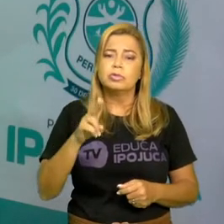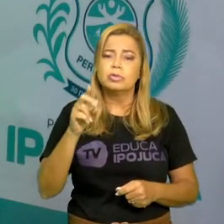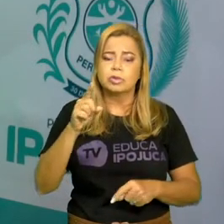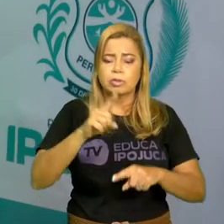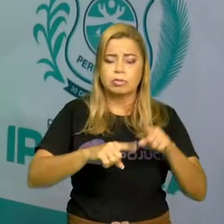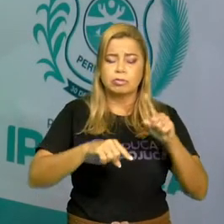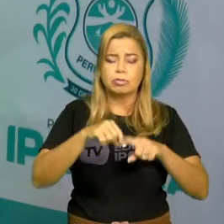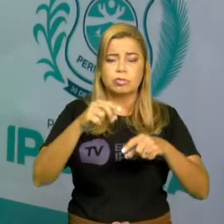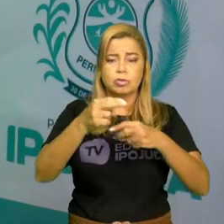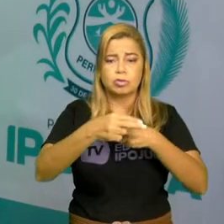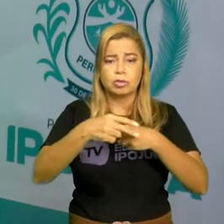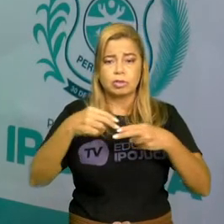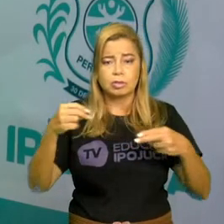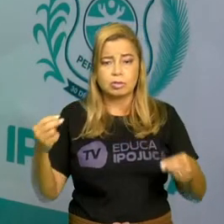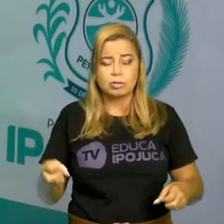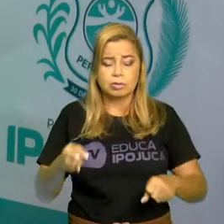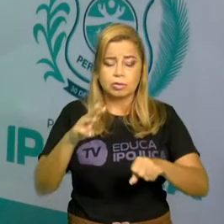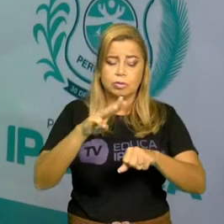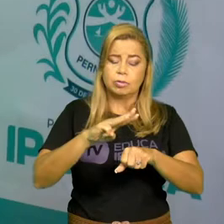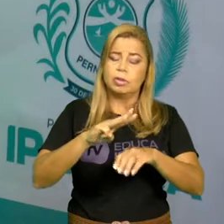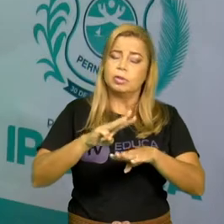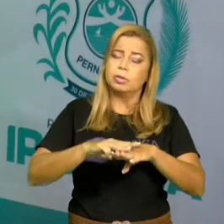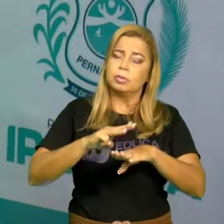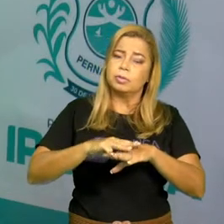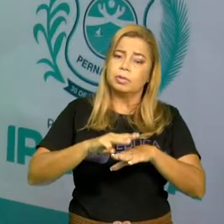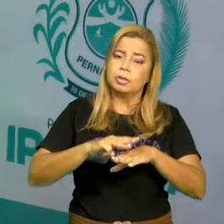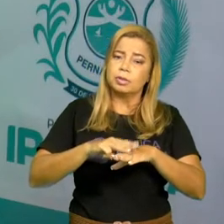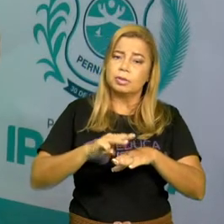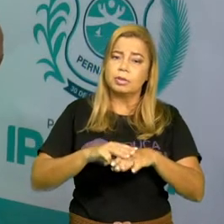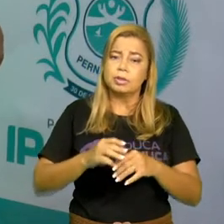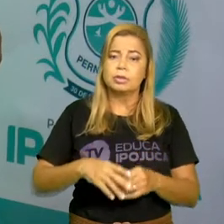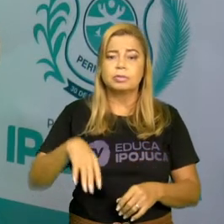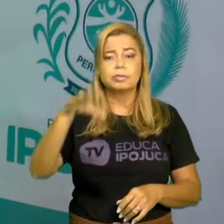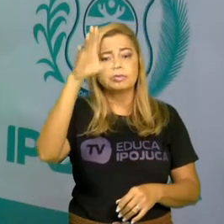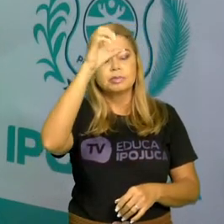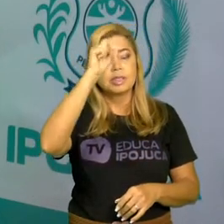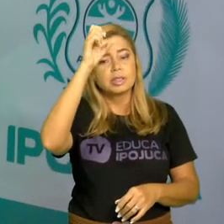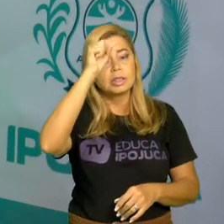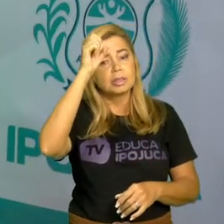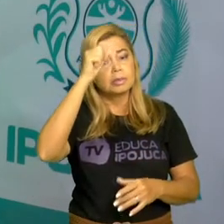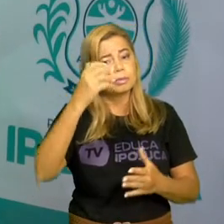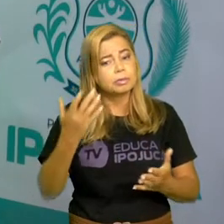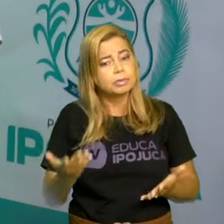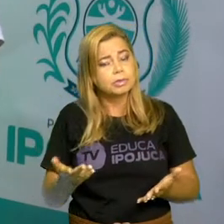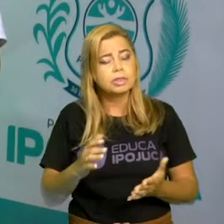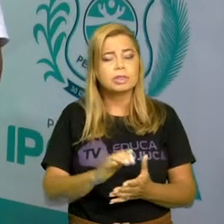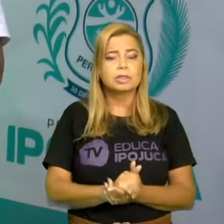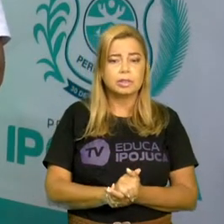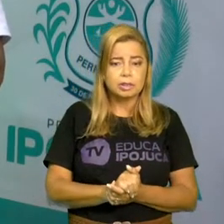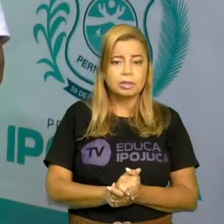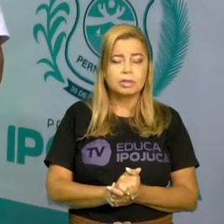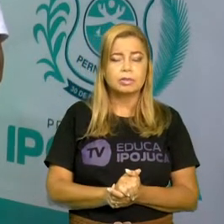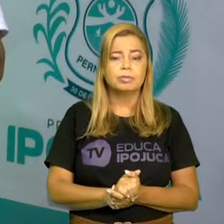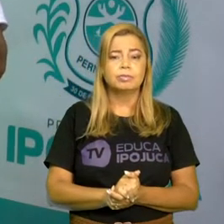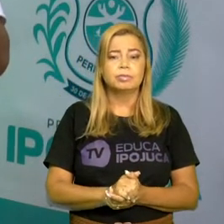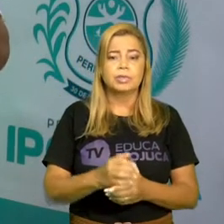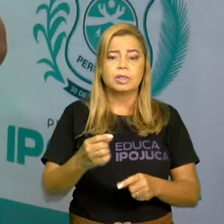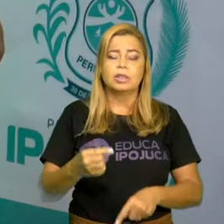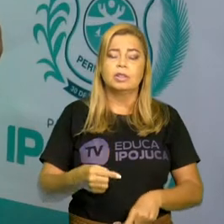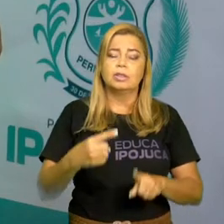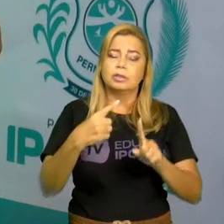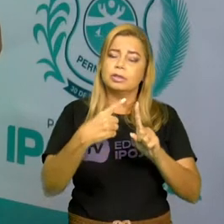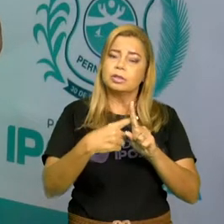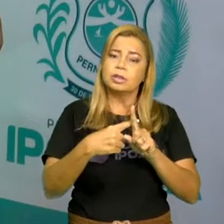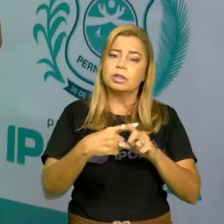unidades são até 9 as dezenas de 90 a centena até 900 não é